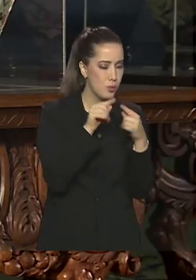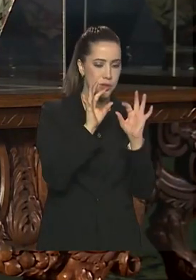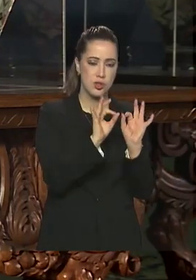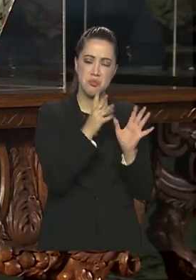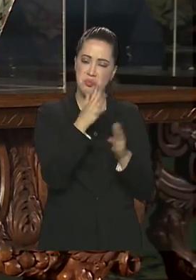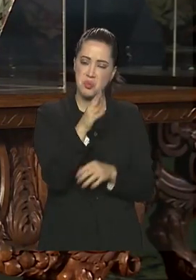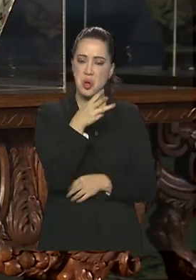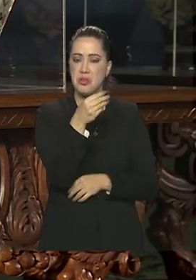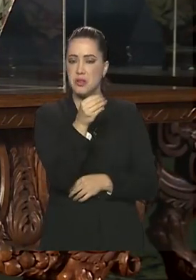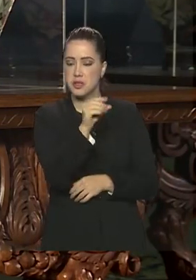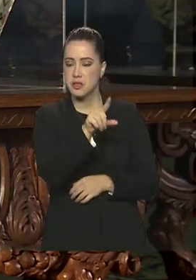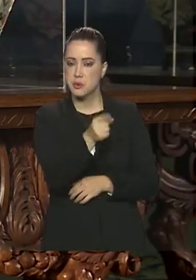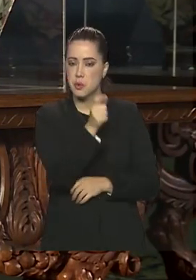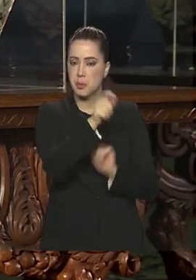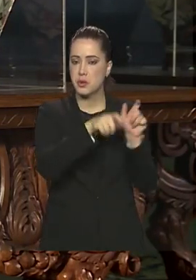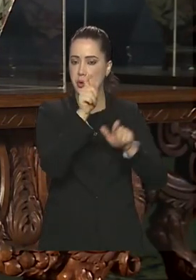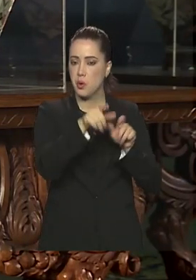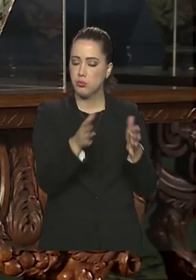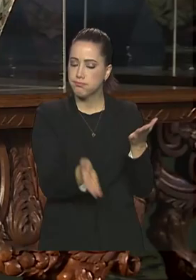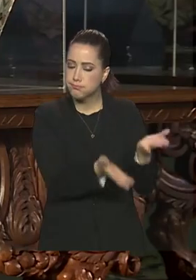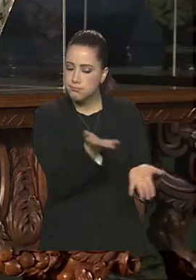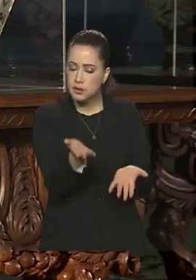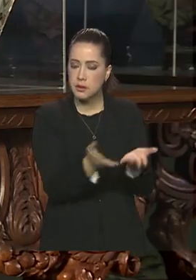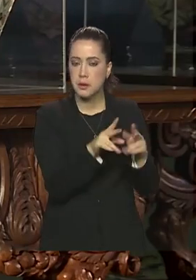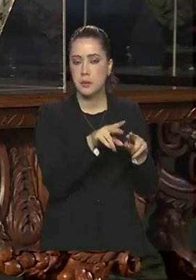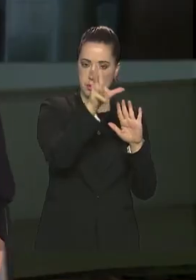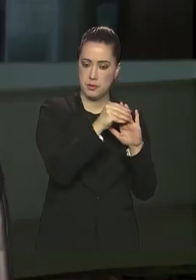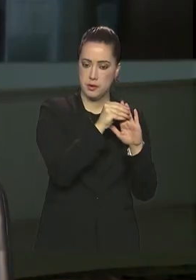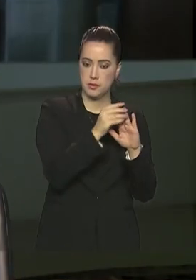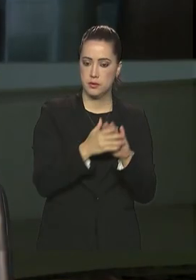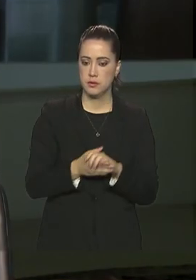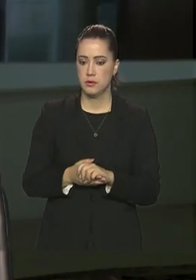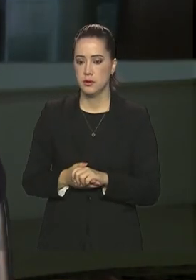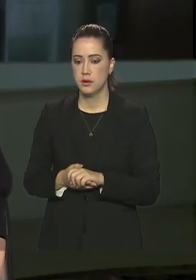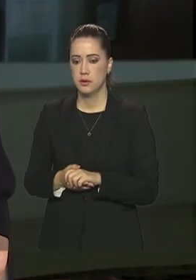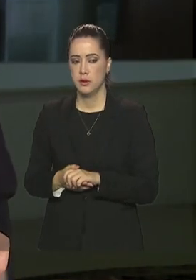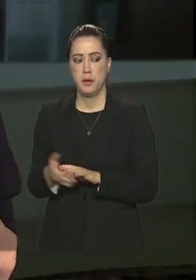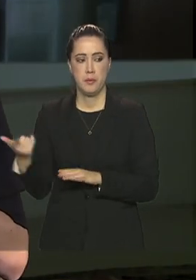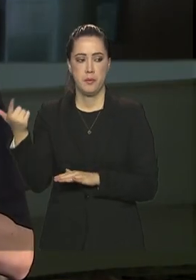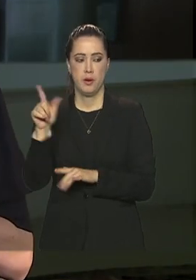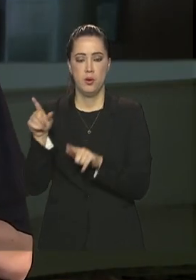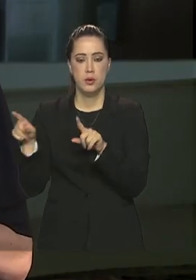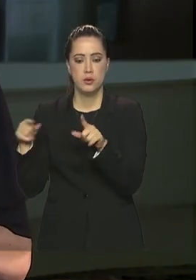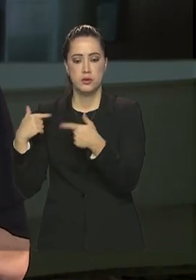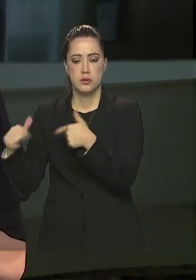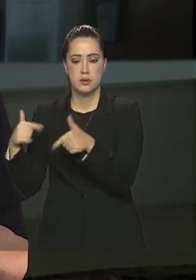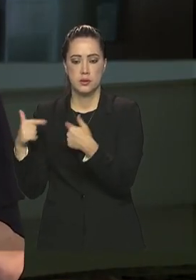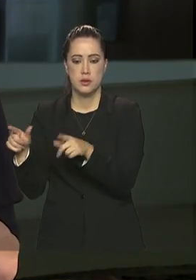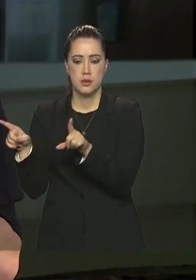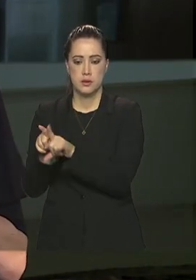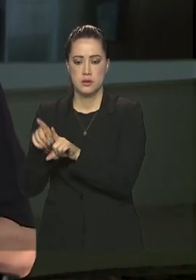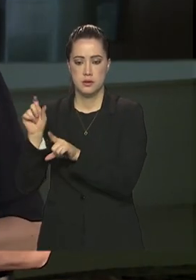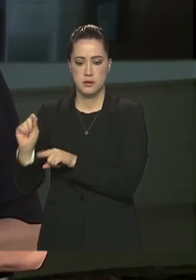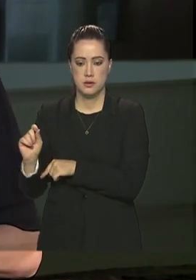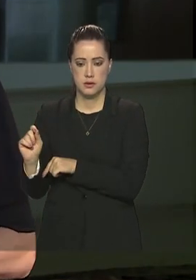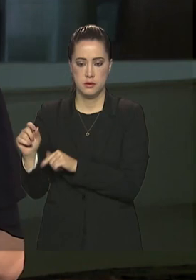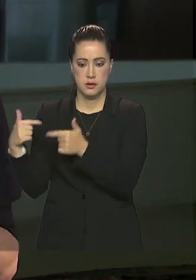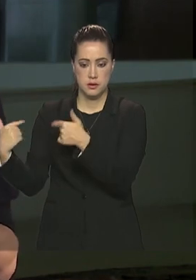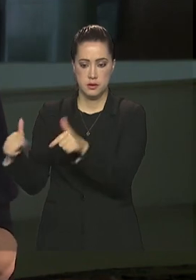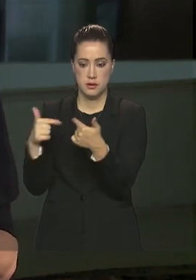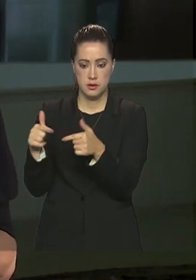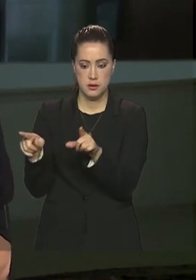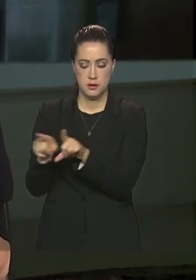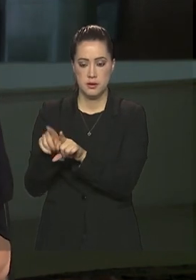de 300 mil pessoas atendidas pelo Mais Luz para a Amazônia. Uma outra medida adotada pelo governo federal, o presidente Jair